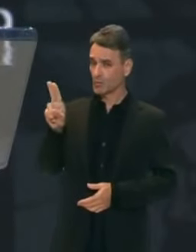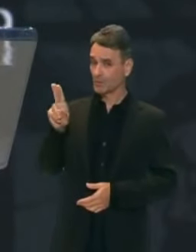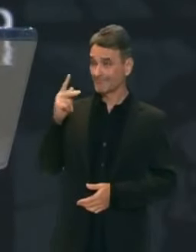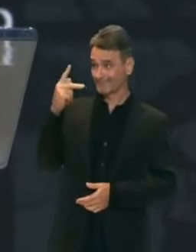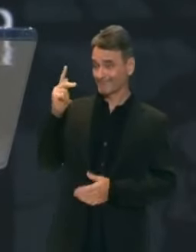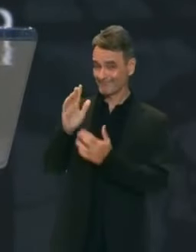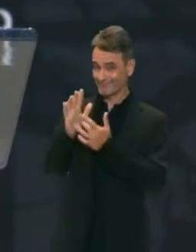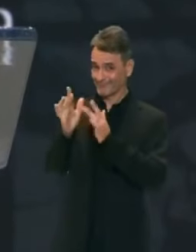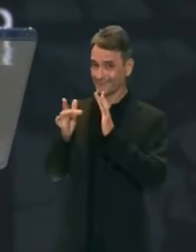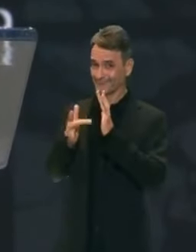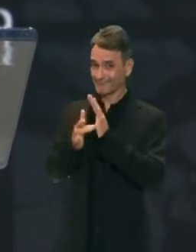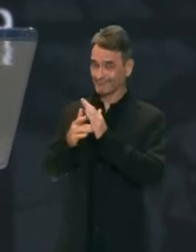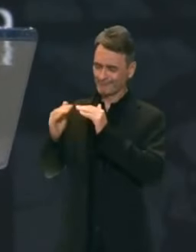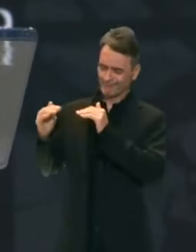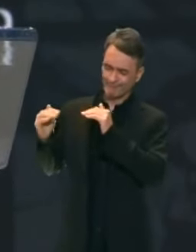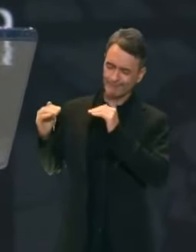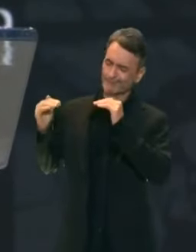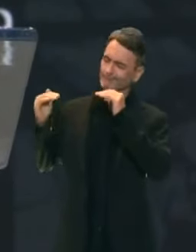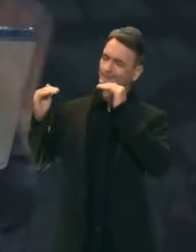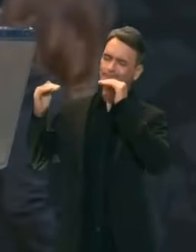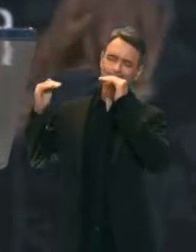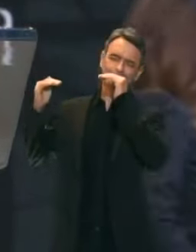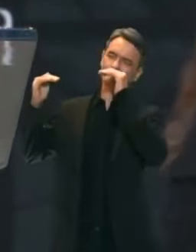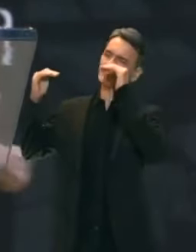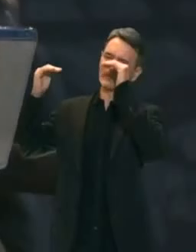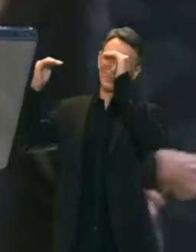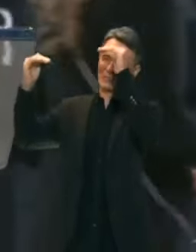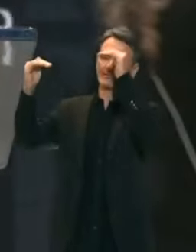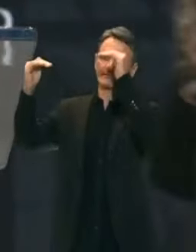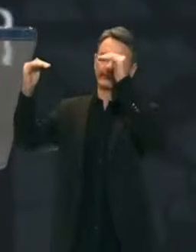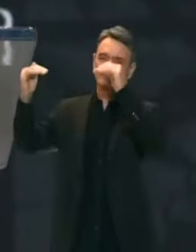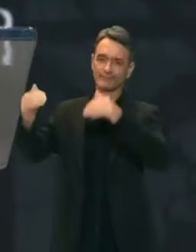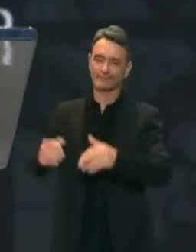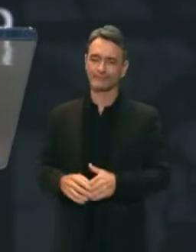Jesus é o nome que está acima de todo nome.